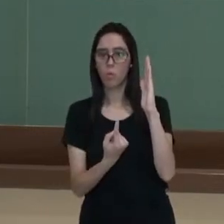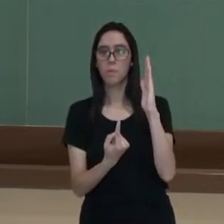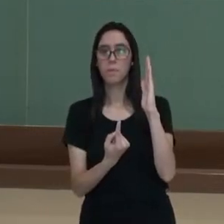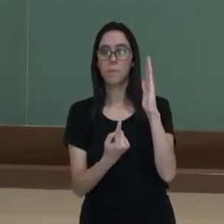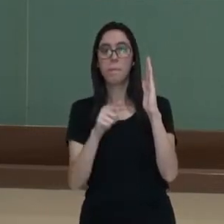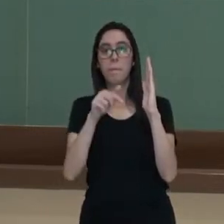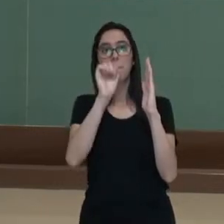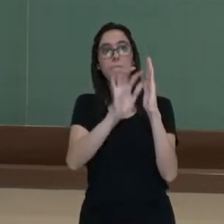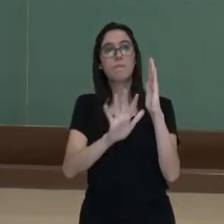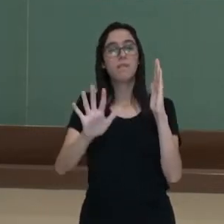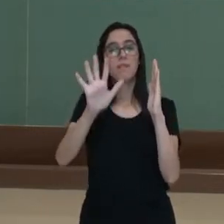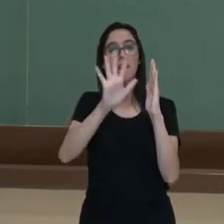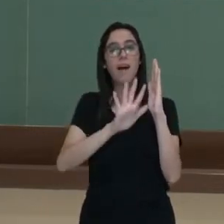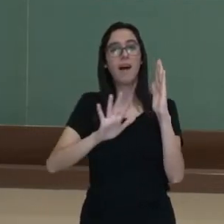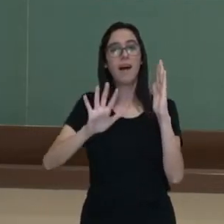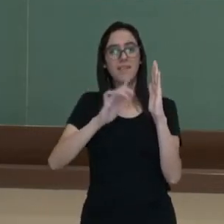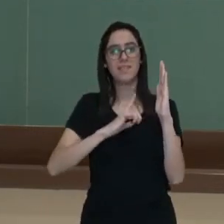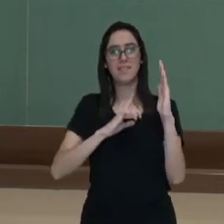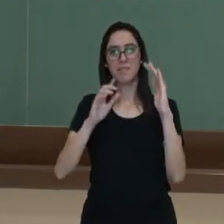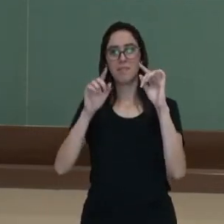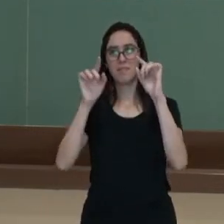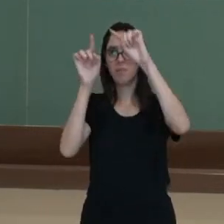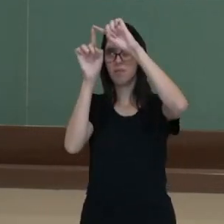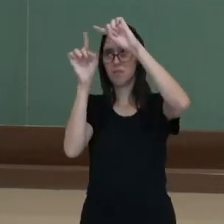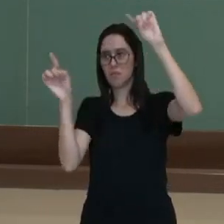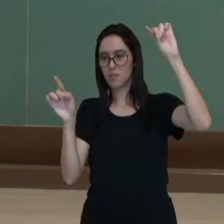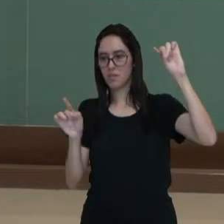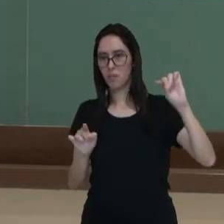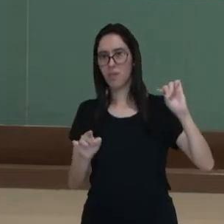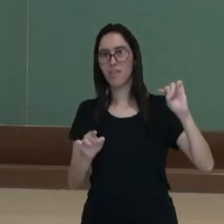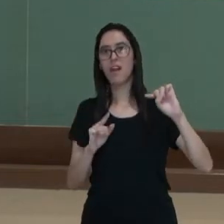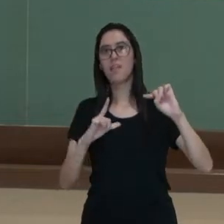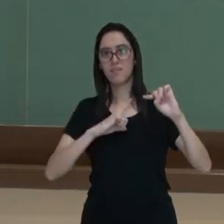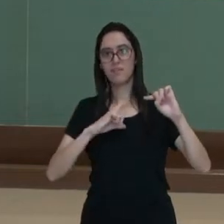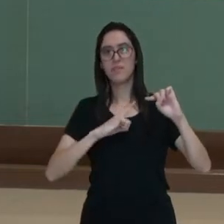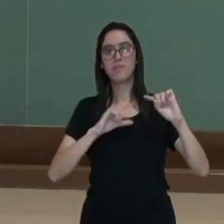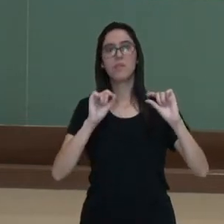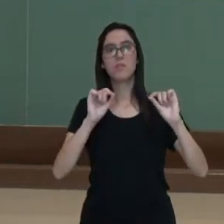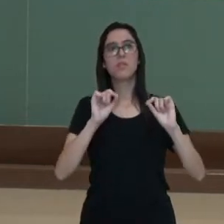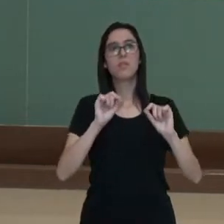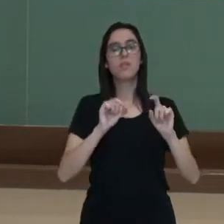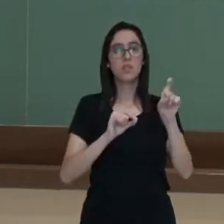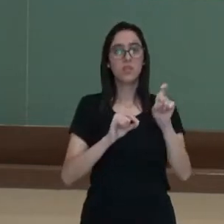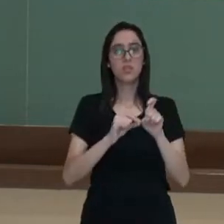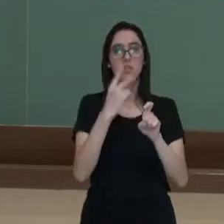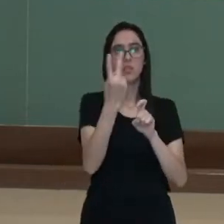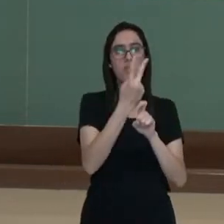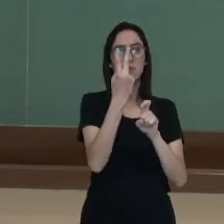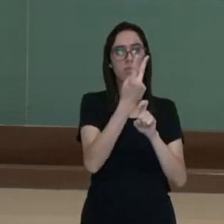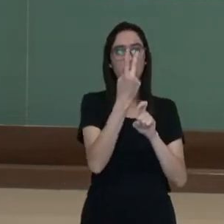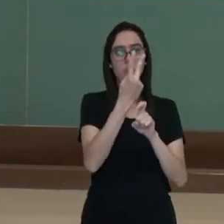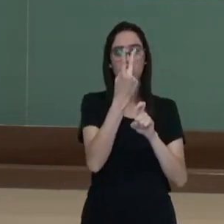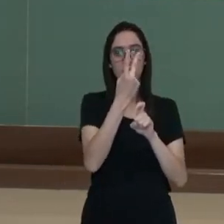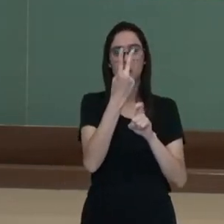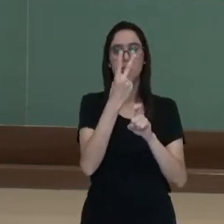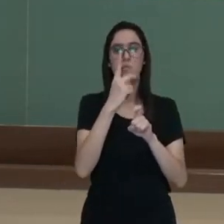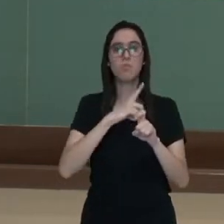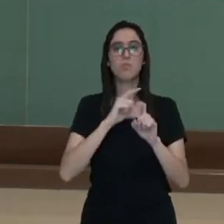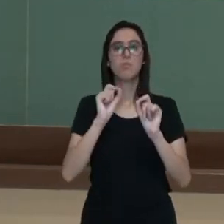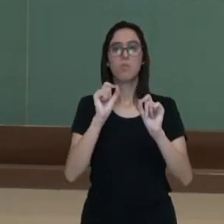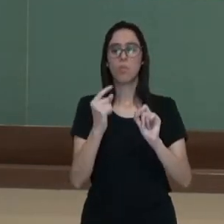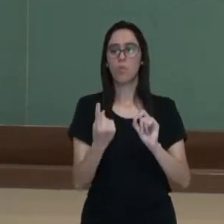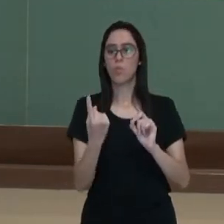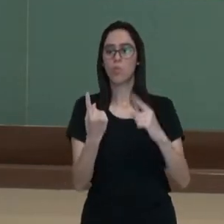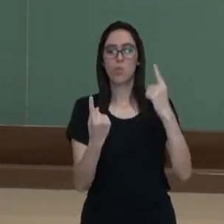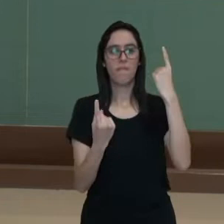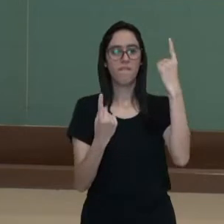quadrado construído sobre o maior lado, então a área x ao quadrado, é igual à área desse quadrado, 1 vezes 1,